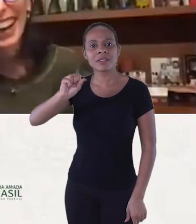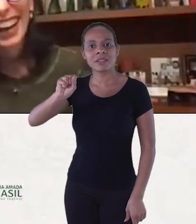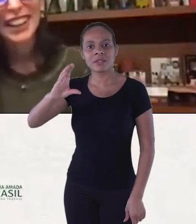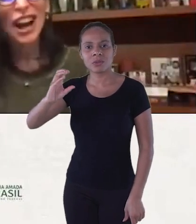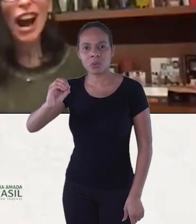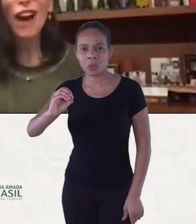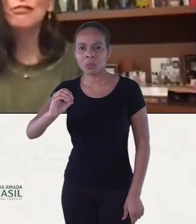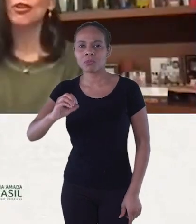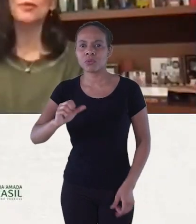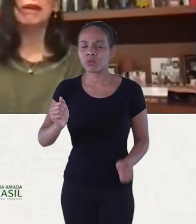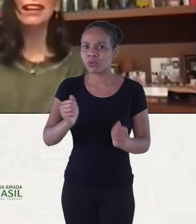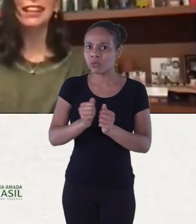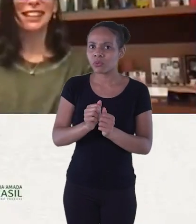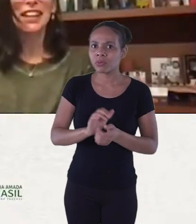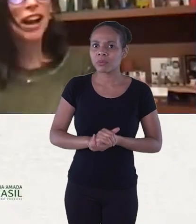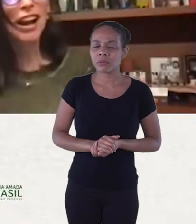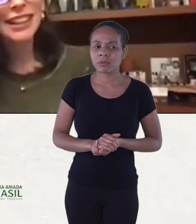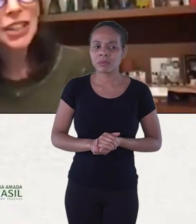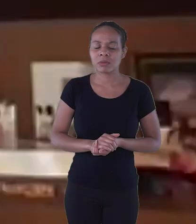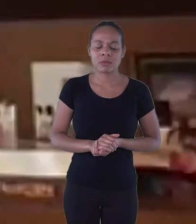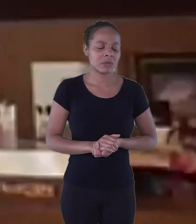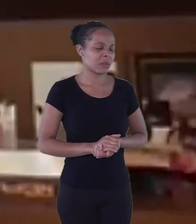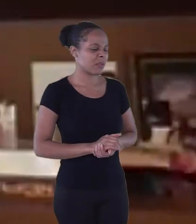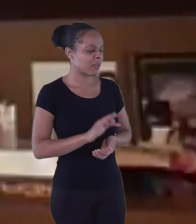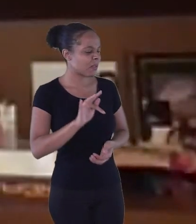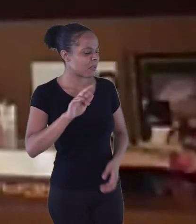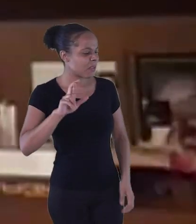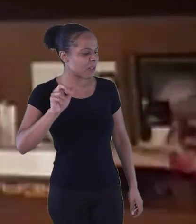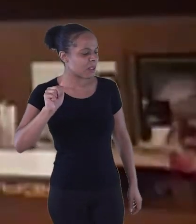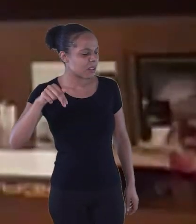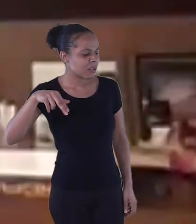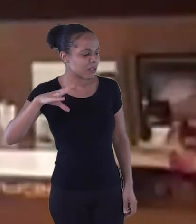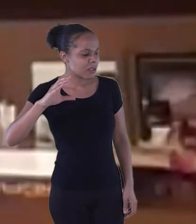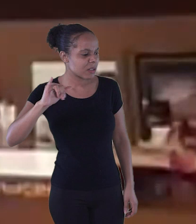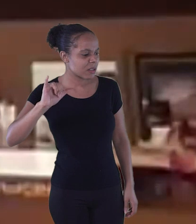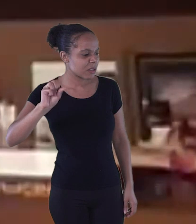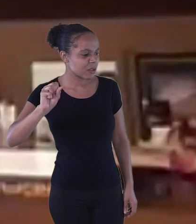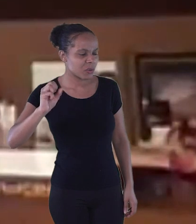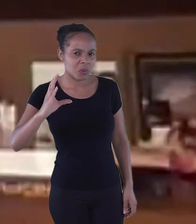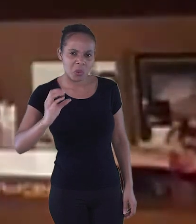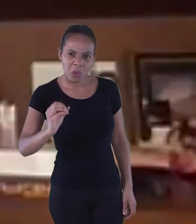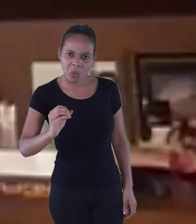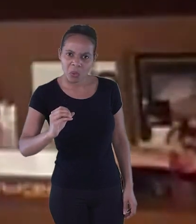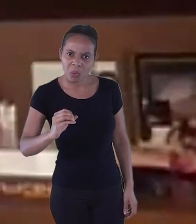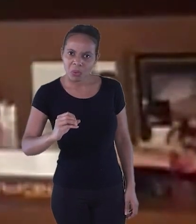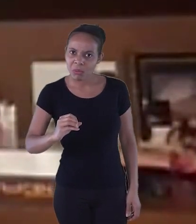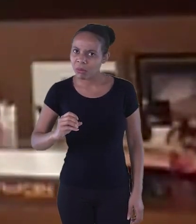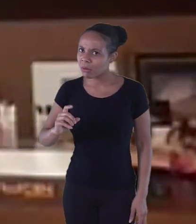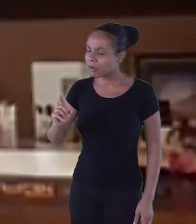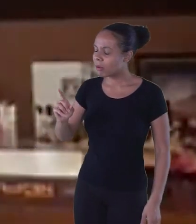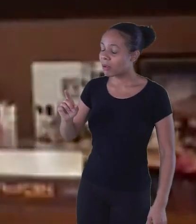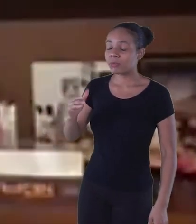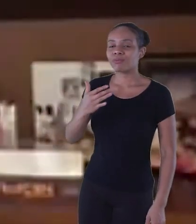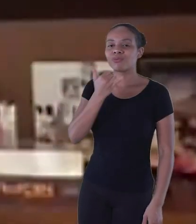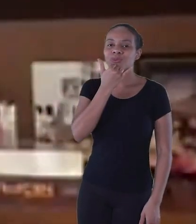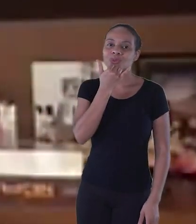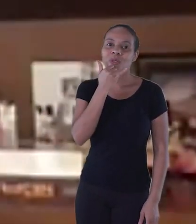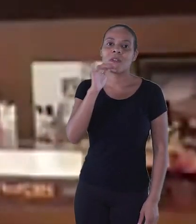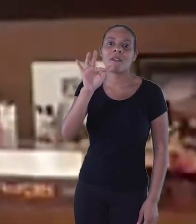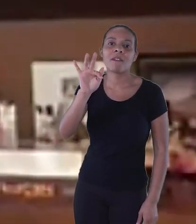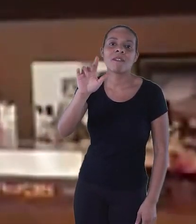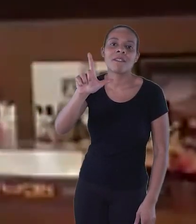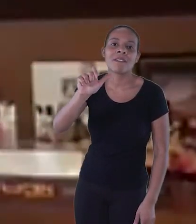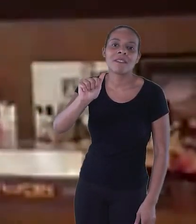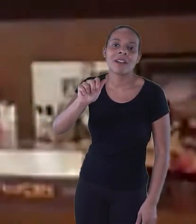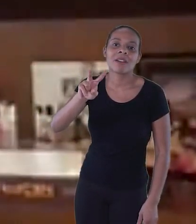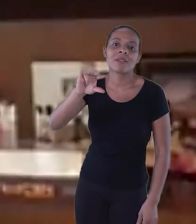Por que eu tirei Francisco? Além de matar vários personagens da história, da nossa contemporaneidade,